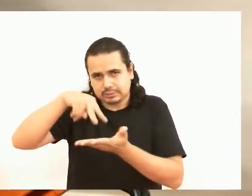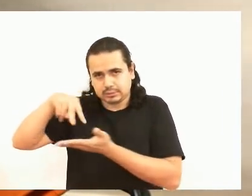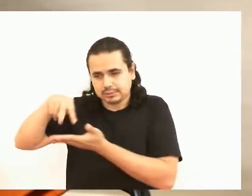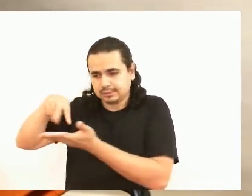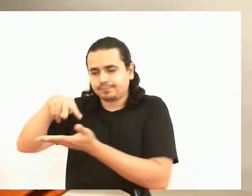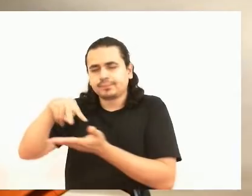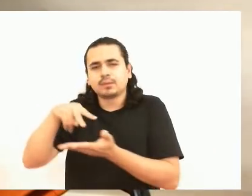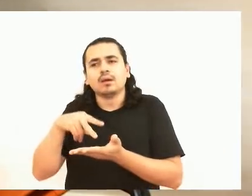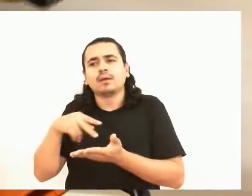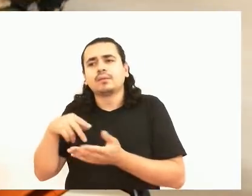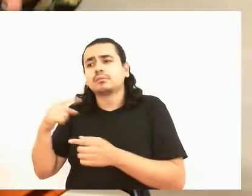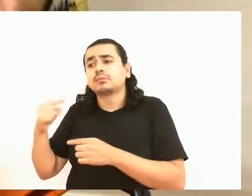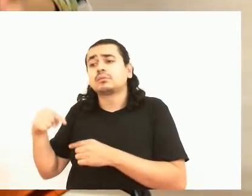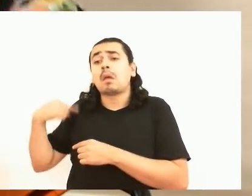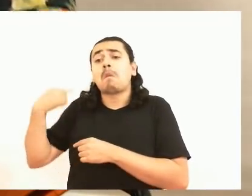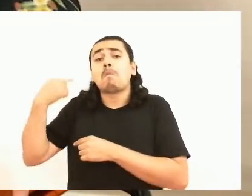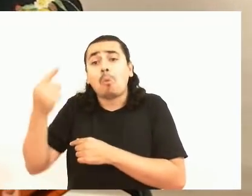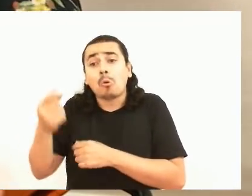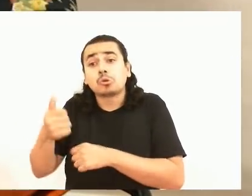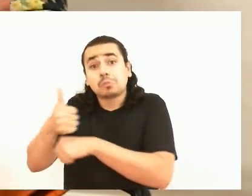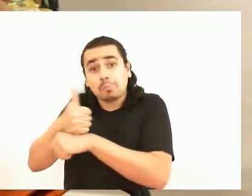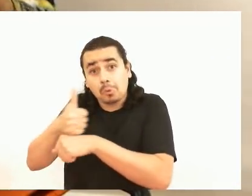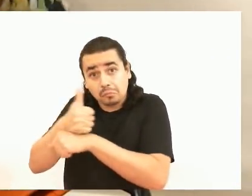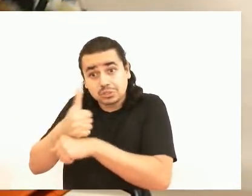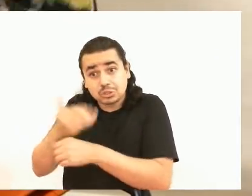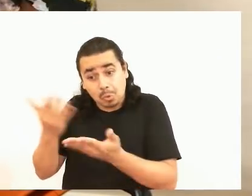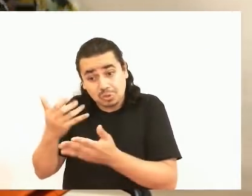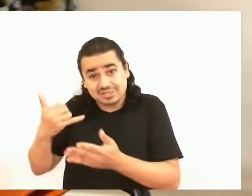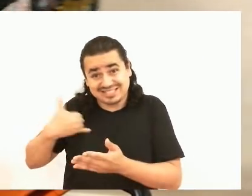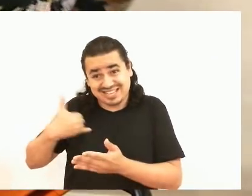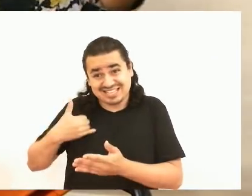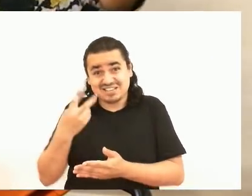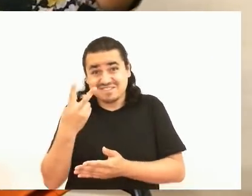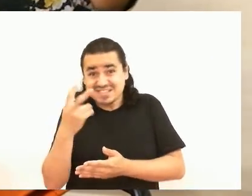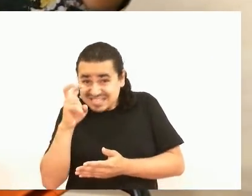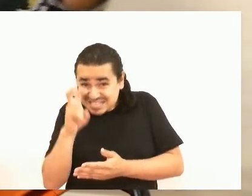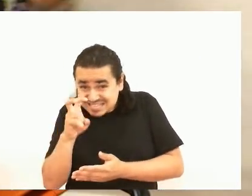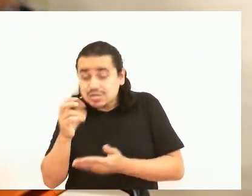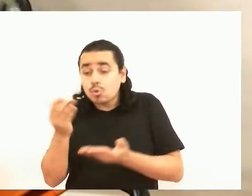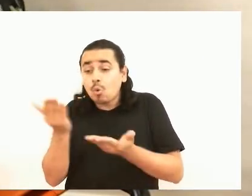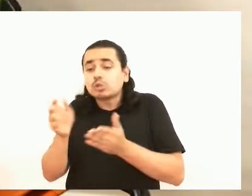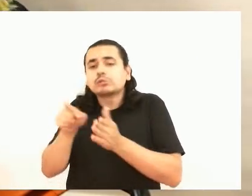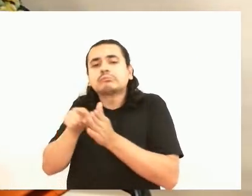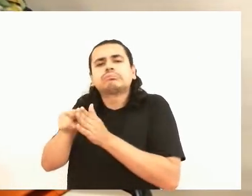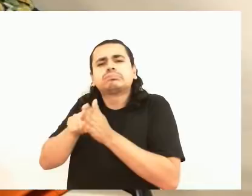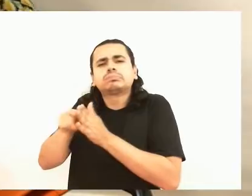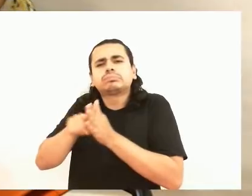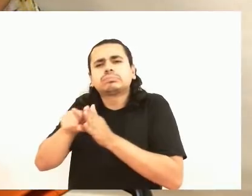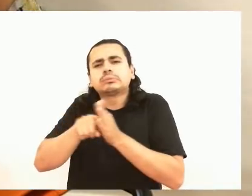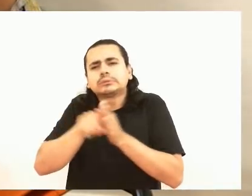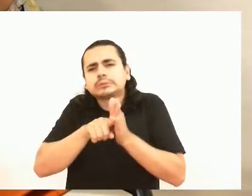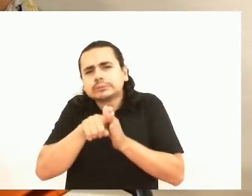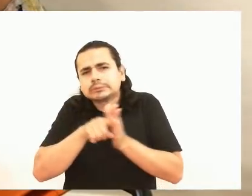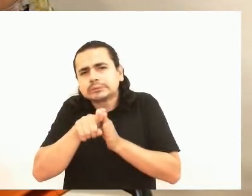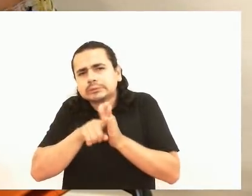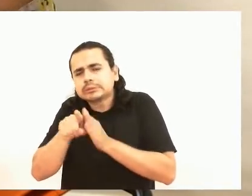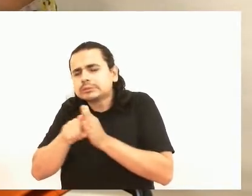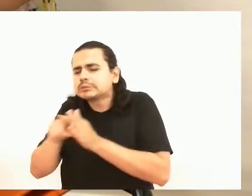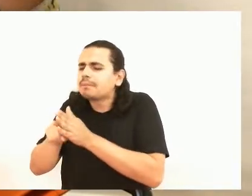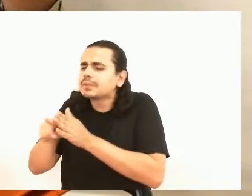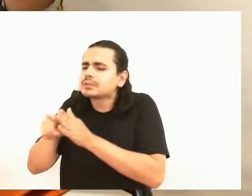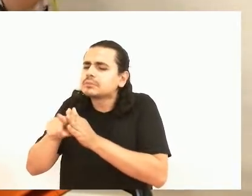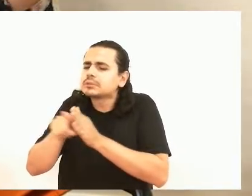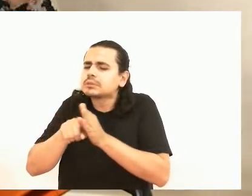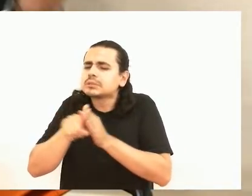e depois que ela se profissionalizou hoje ela está com 25 anos ela dedicou pesquisa dela tá falando agora lazo ela